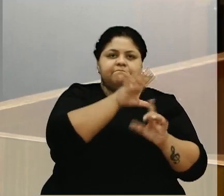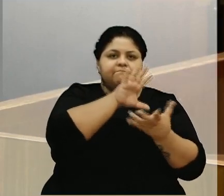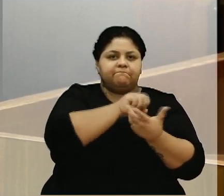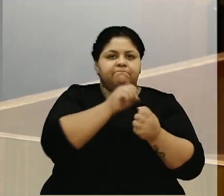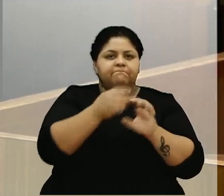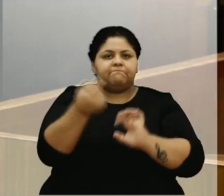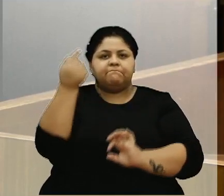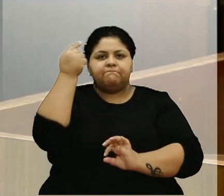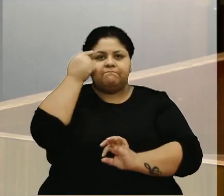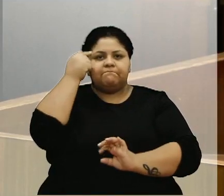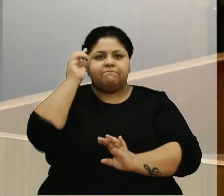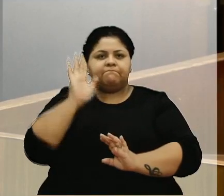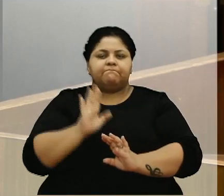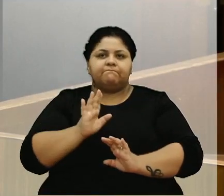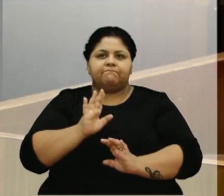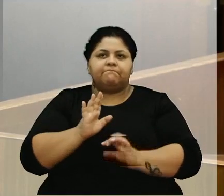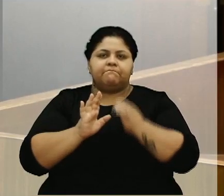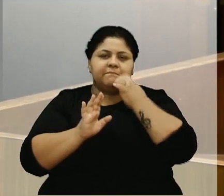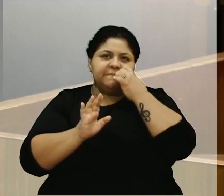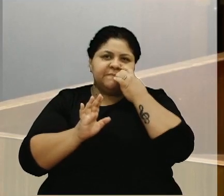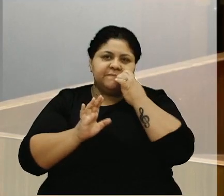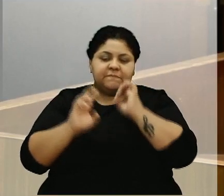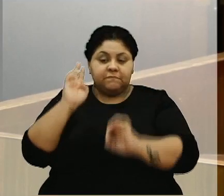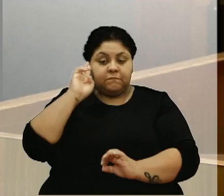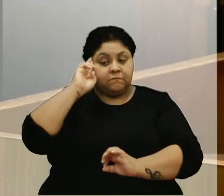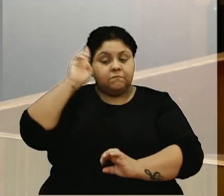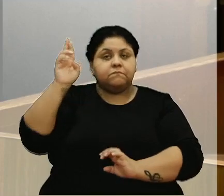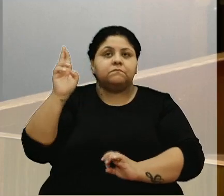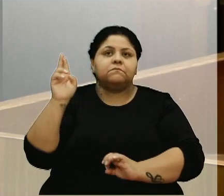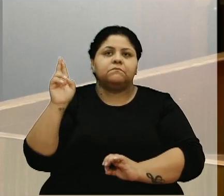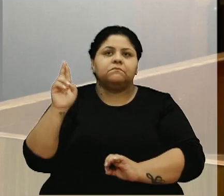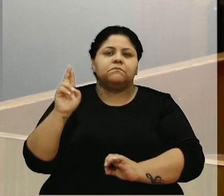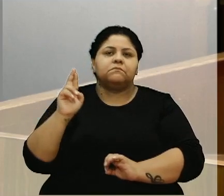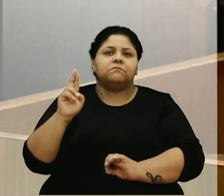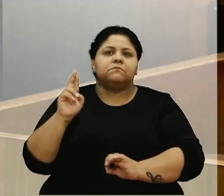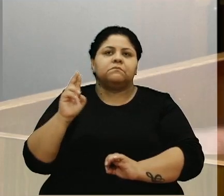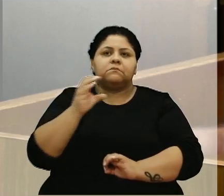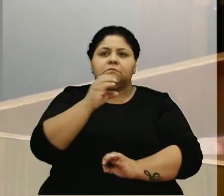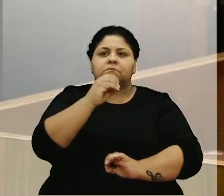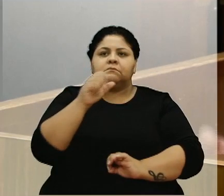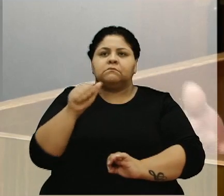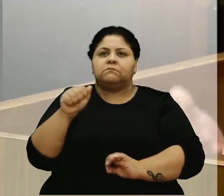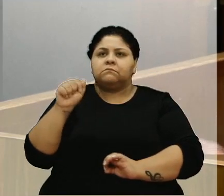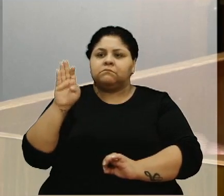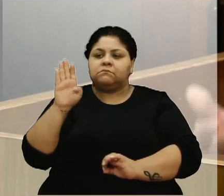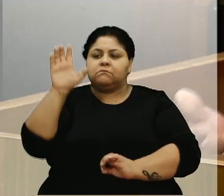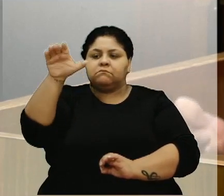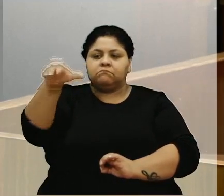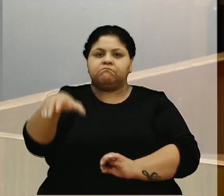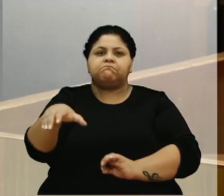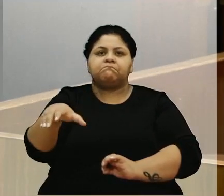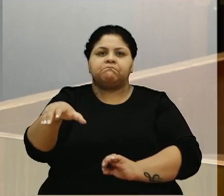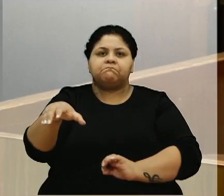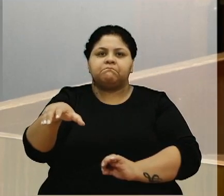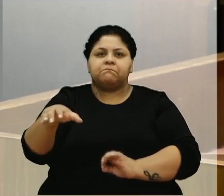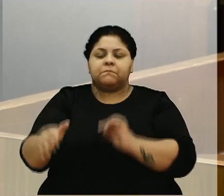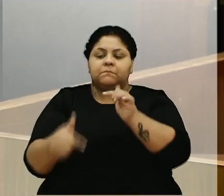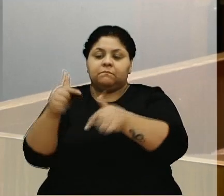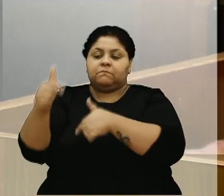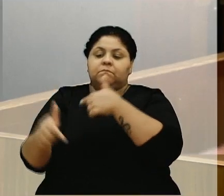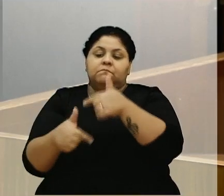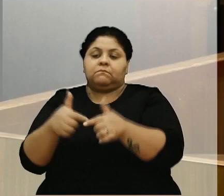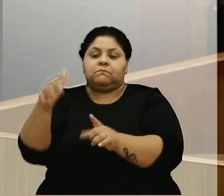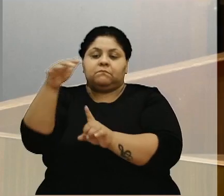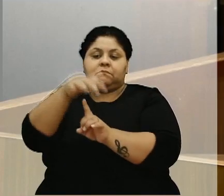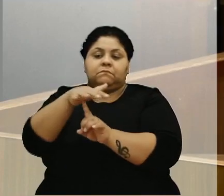que traz aí dessa diretoria aí da UAB, esse departamento que vem organizando as feiras